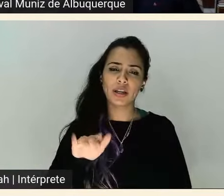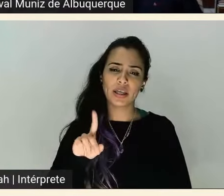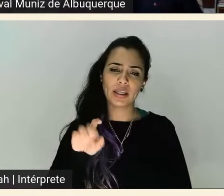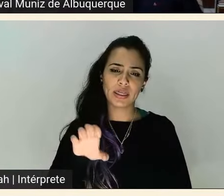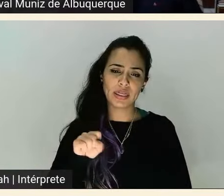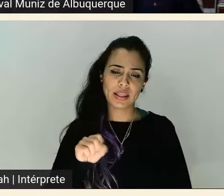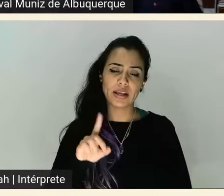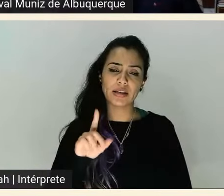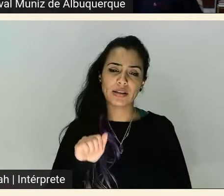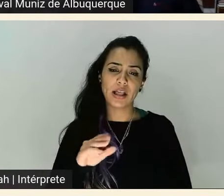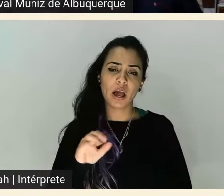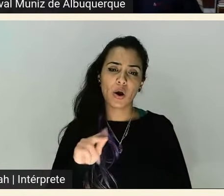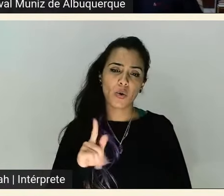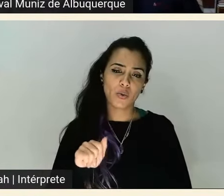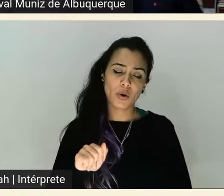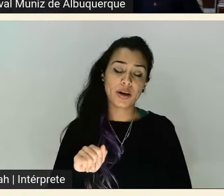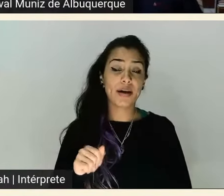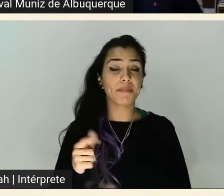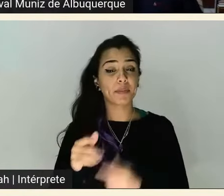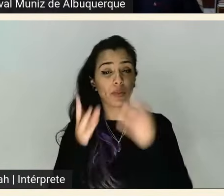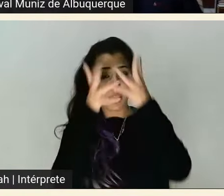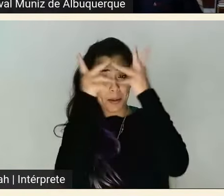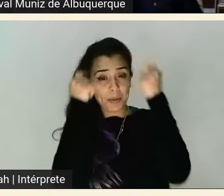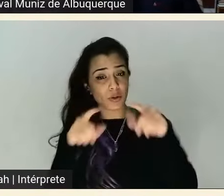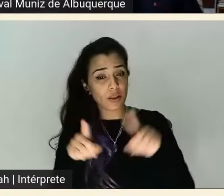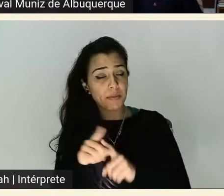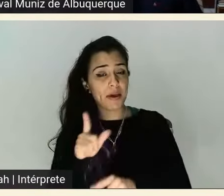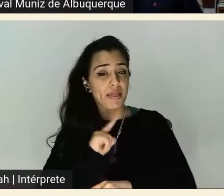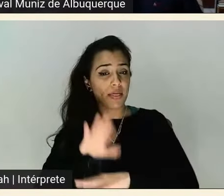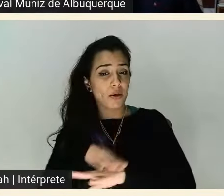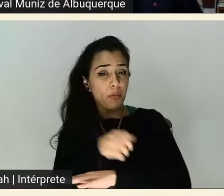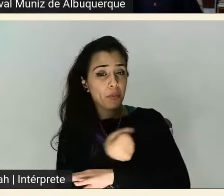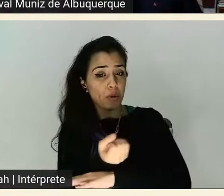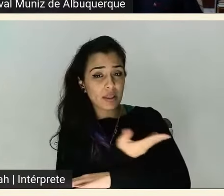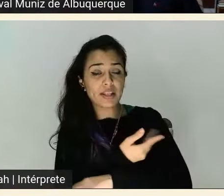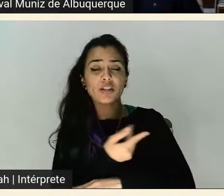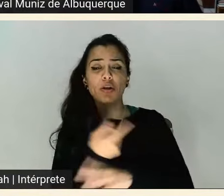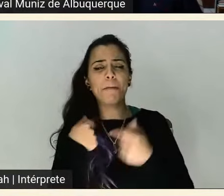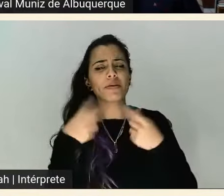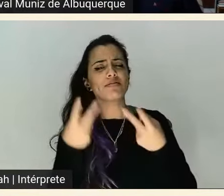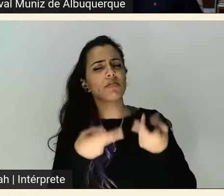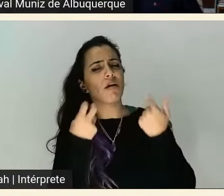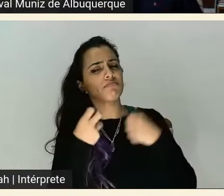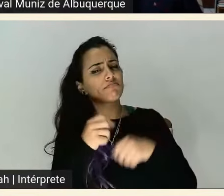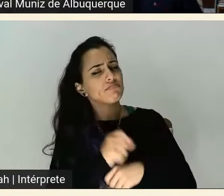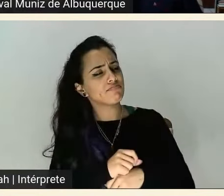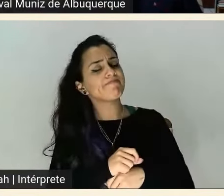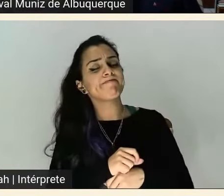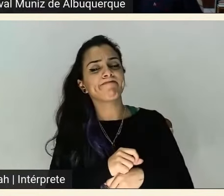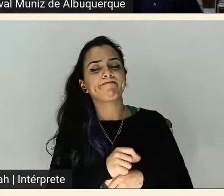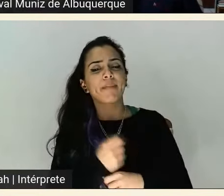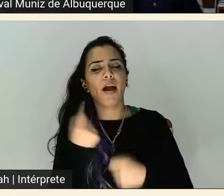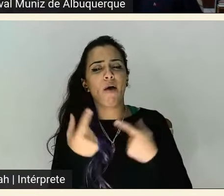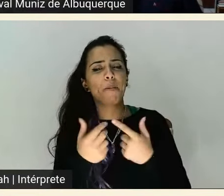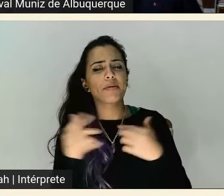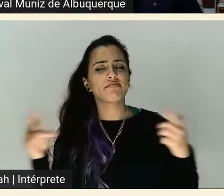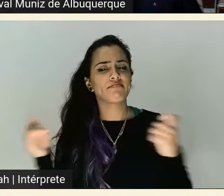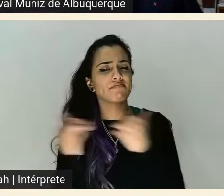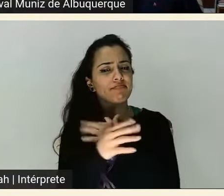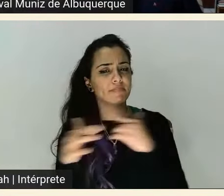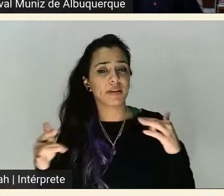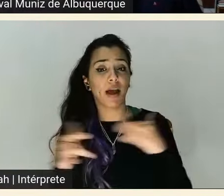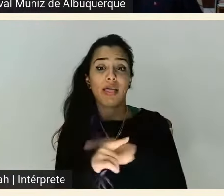na Amazônia também. O modernismo tem que ver com cidades urbanizadas,